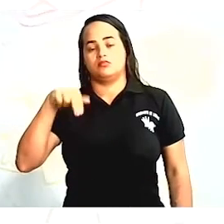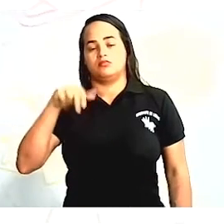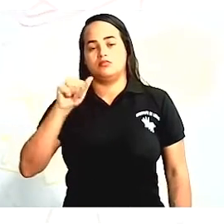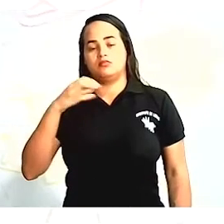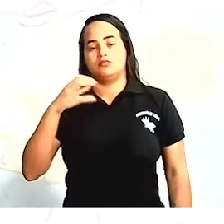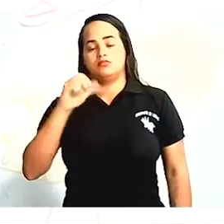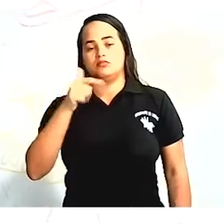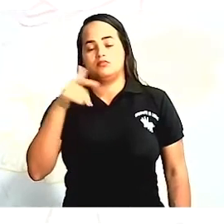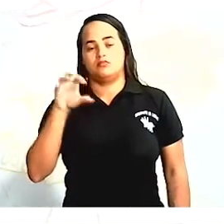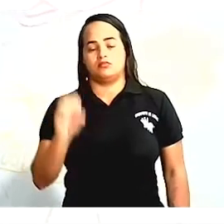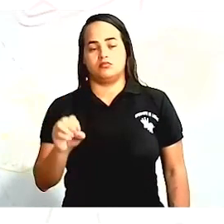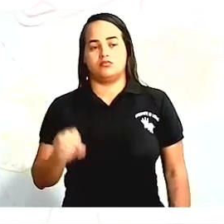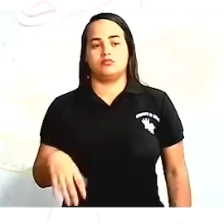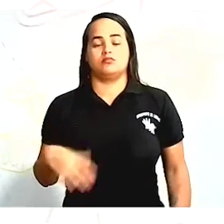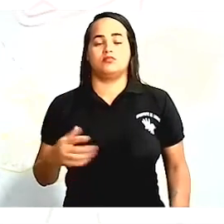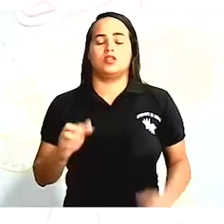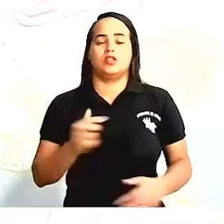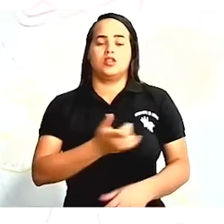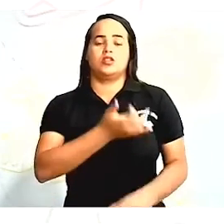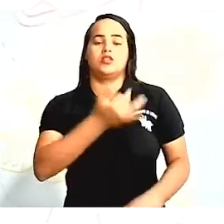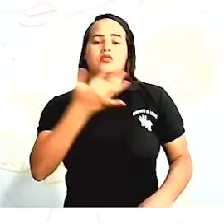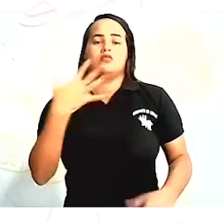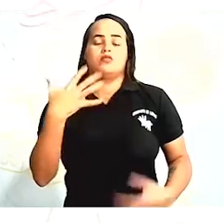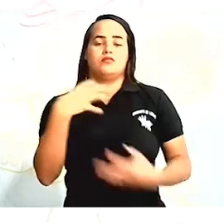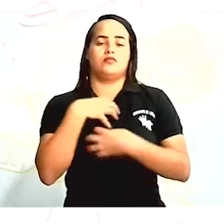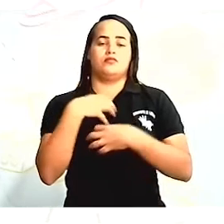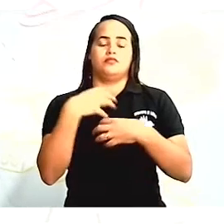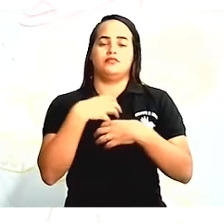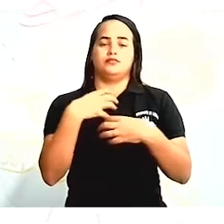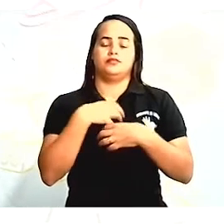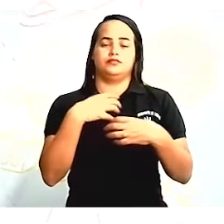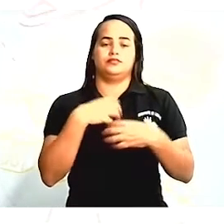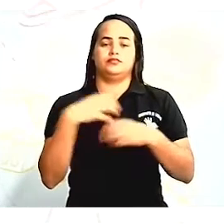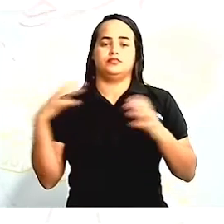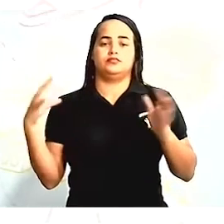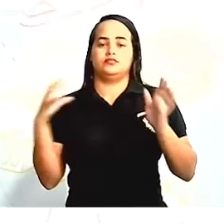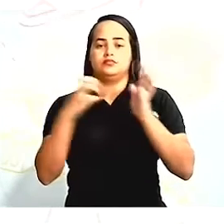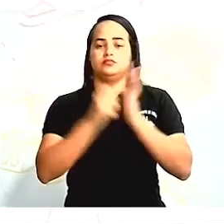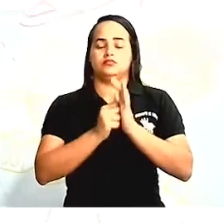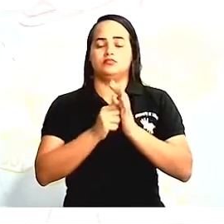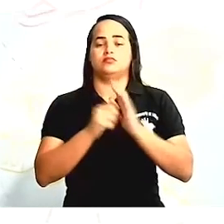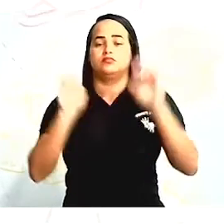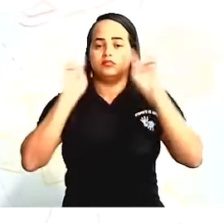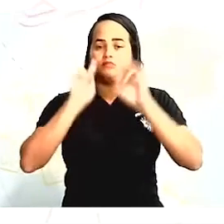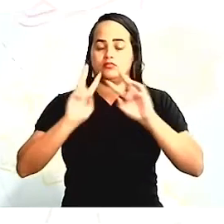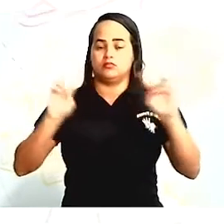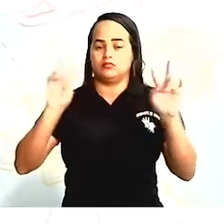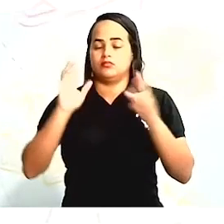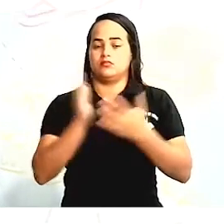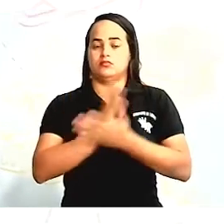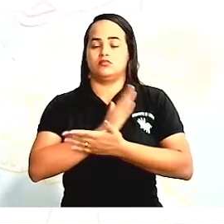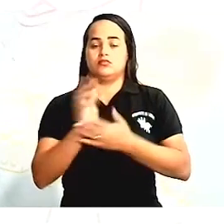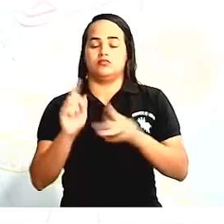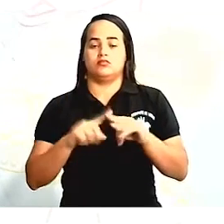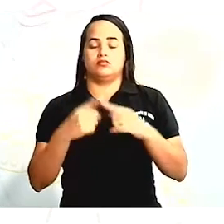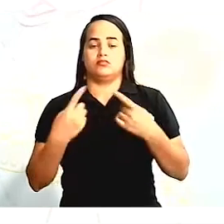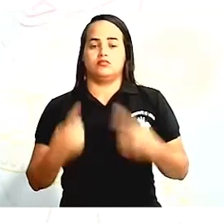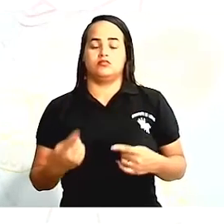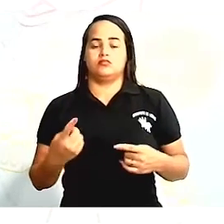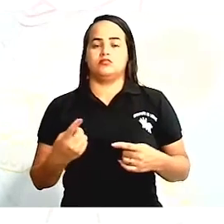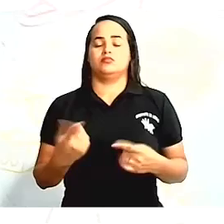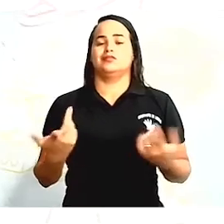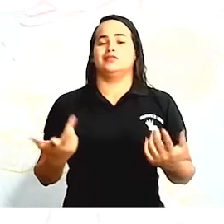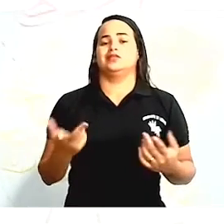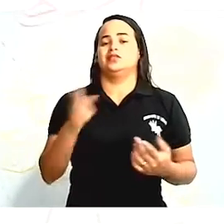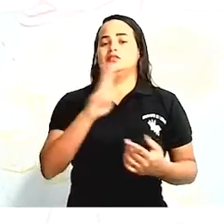Professor, e quais são os sintomas da AIDS? A gente viu alguns, só que de forma mais caracterizada, mais com nomes científicos, com